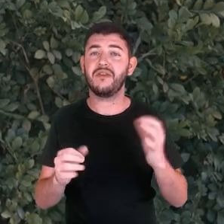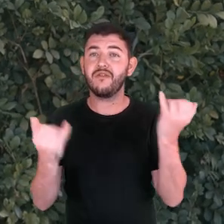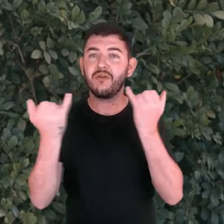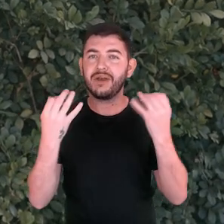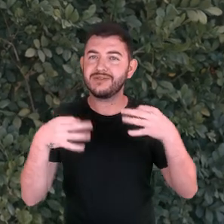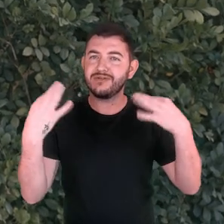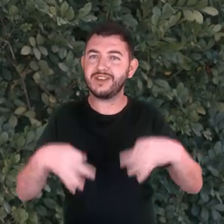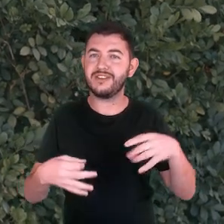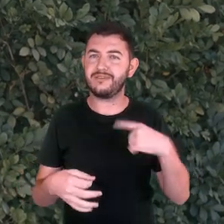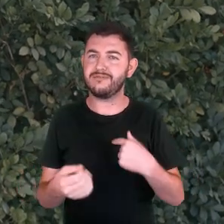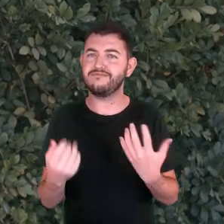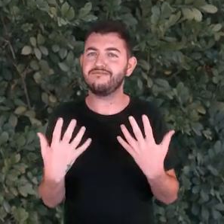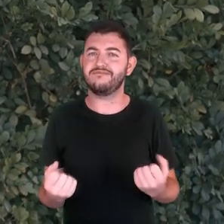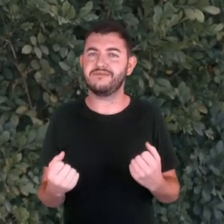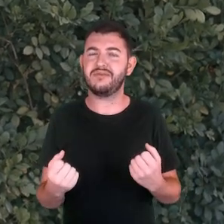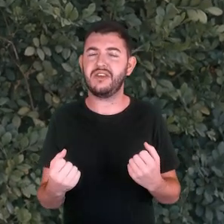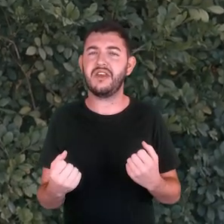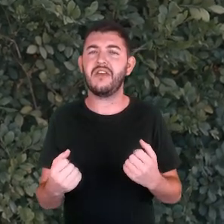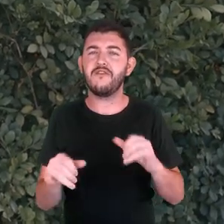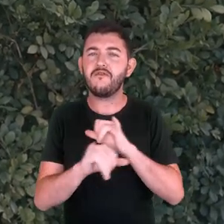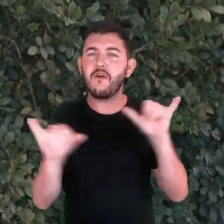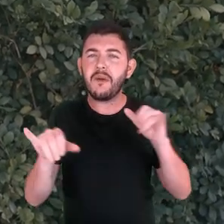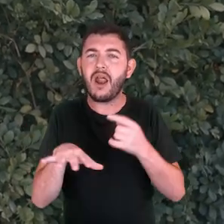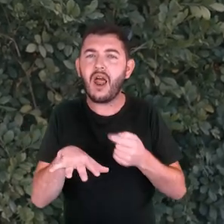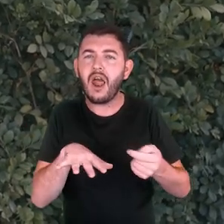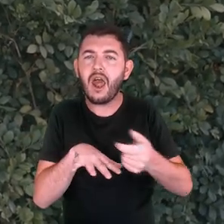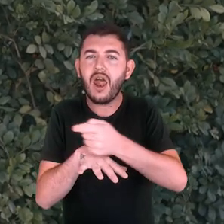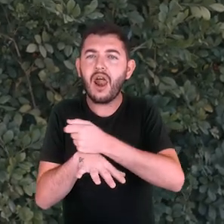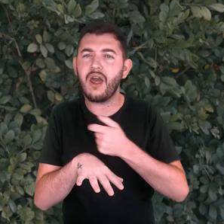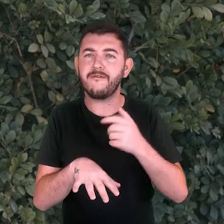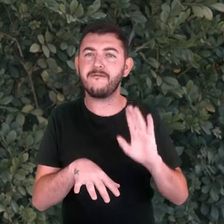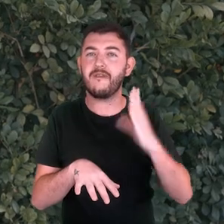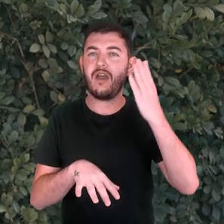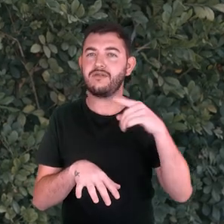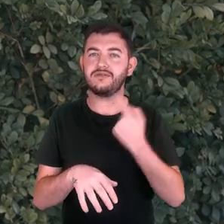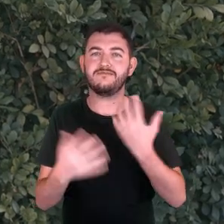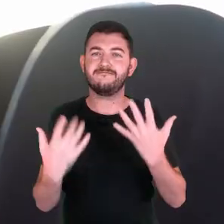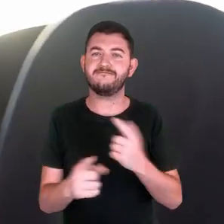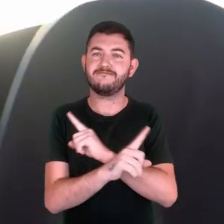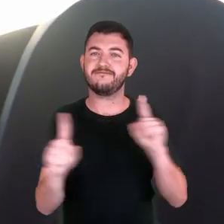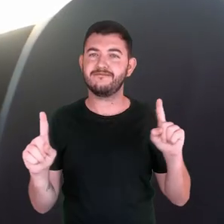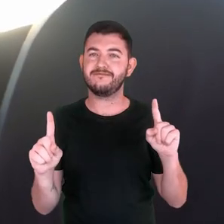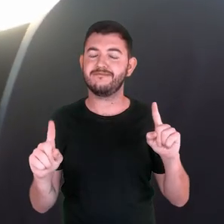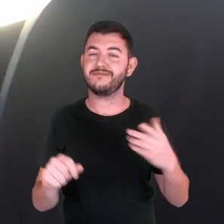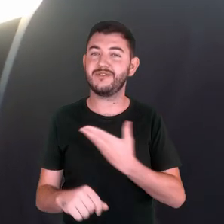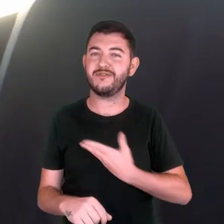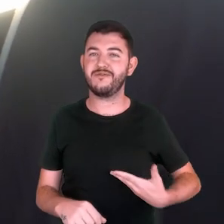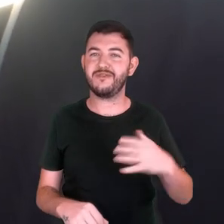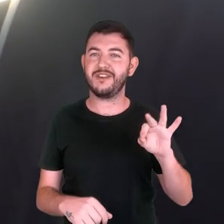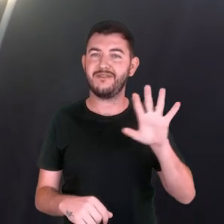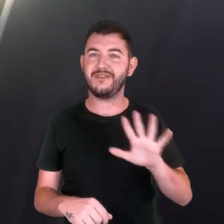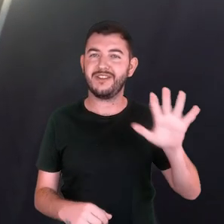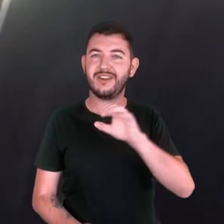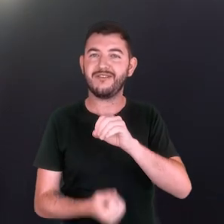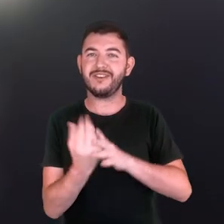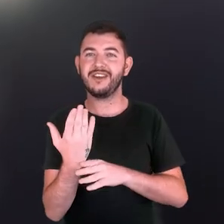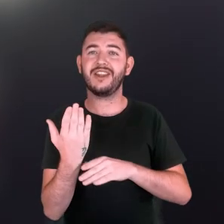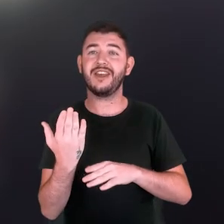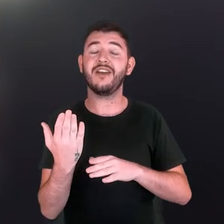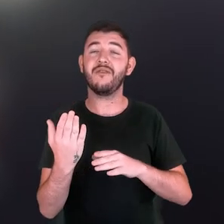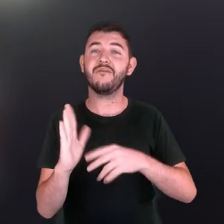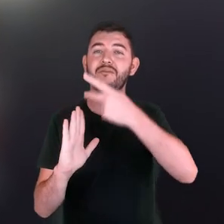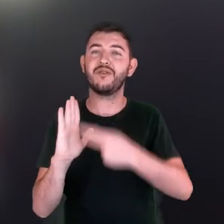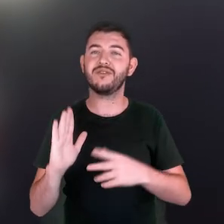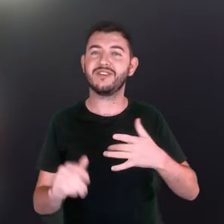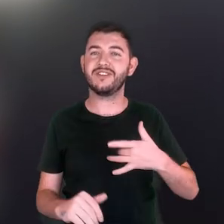correta, você absorve. Fake news, você descarta. Por isso, o governo federal lança o